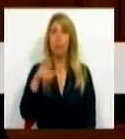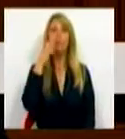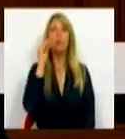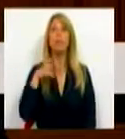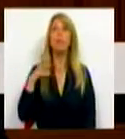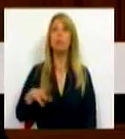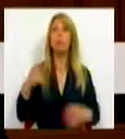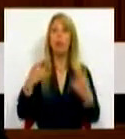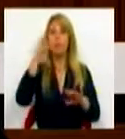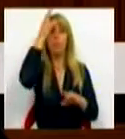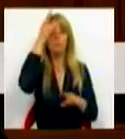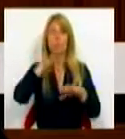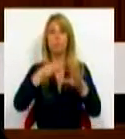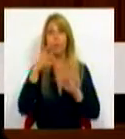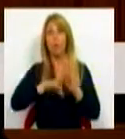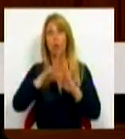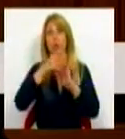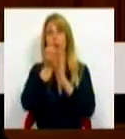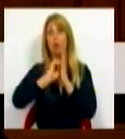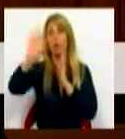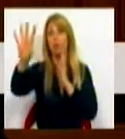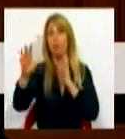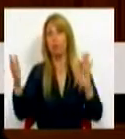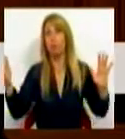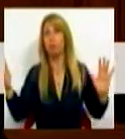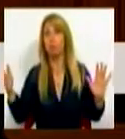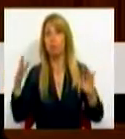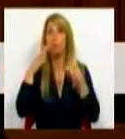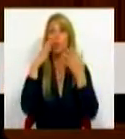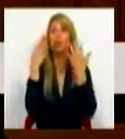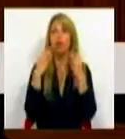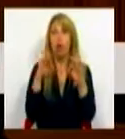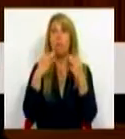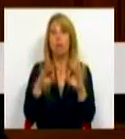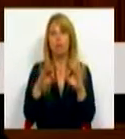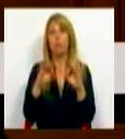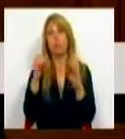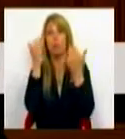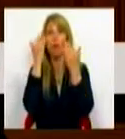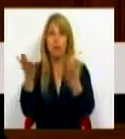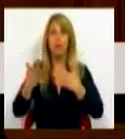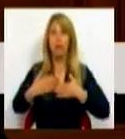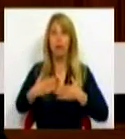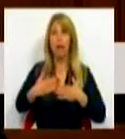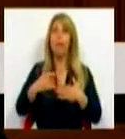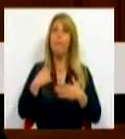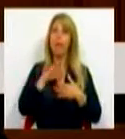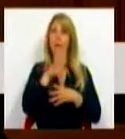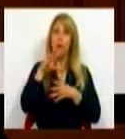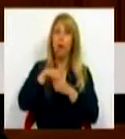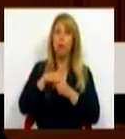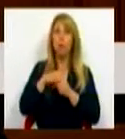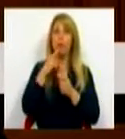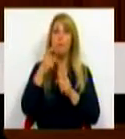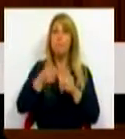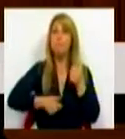comentários sobre os relatórios enviados, que normalmente eram-nos dados a conhecer, para se incorporar melhorias no próprio